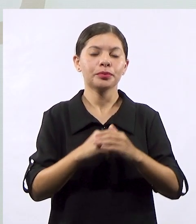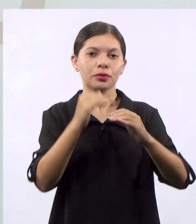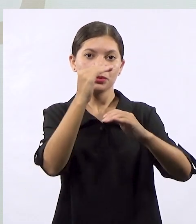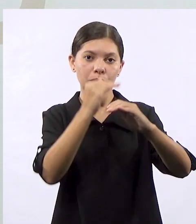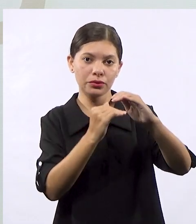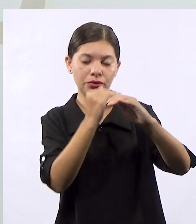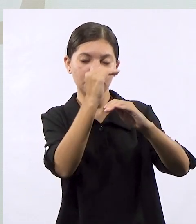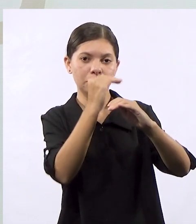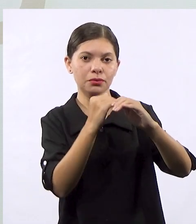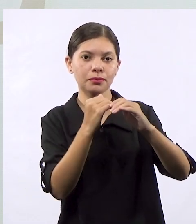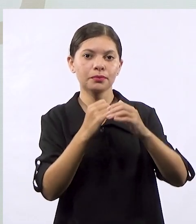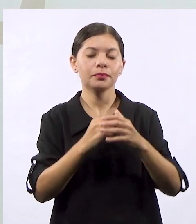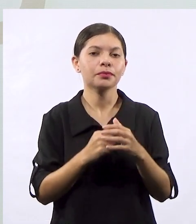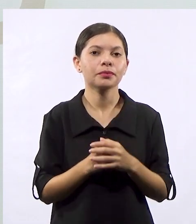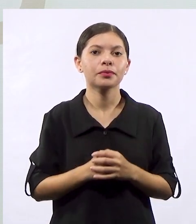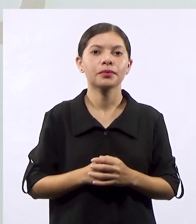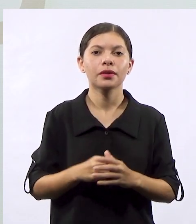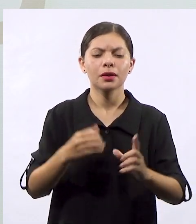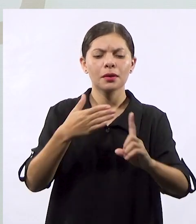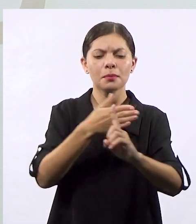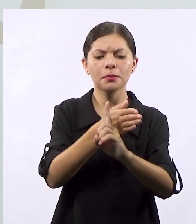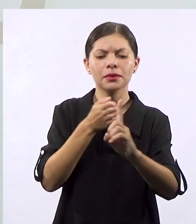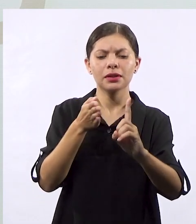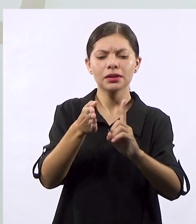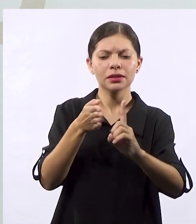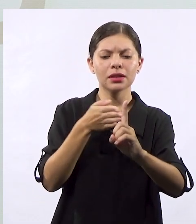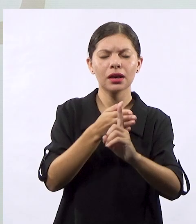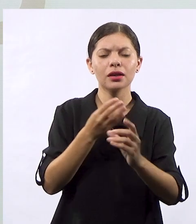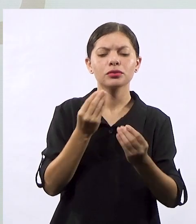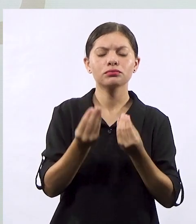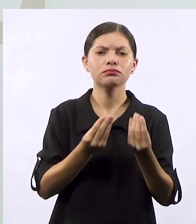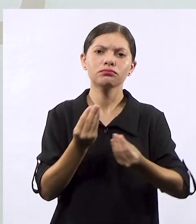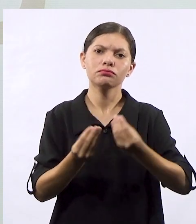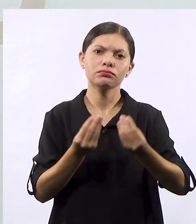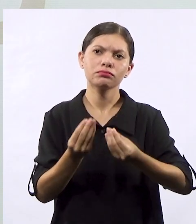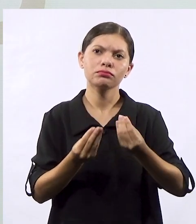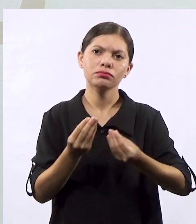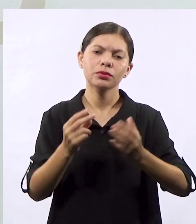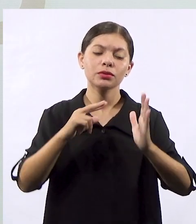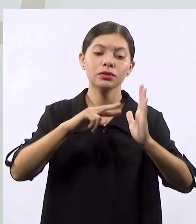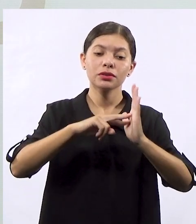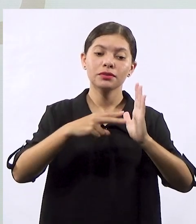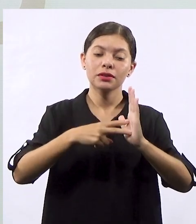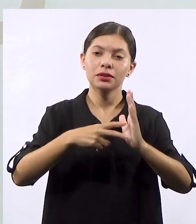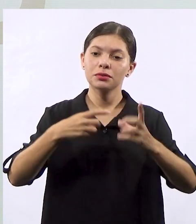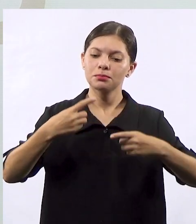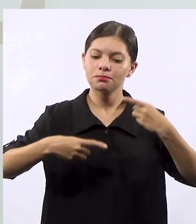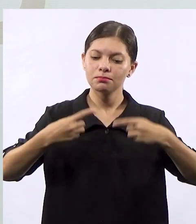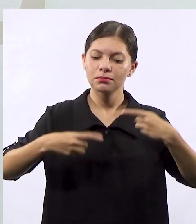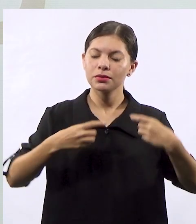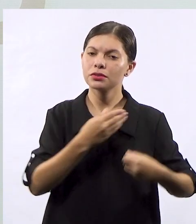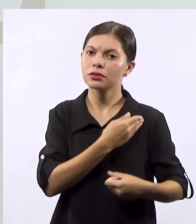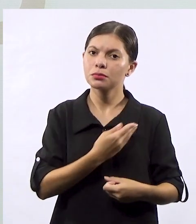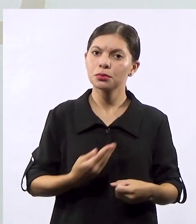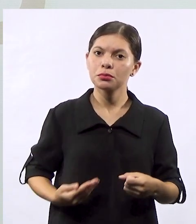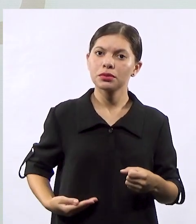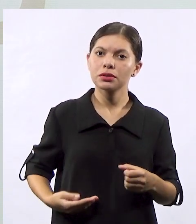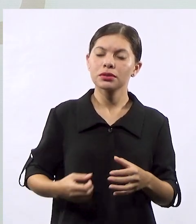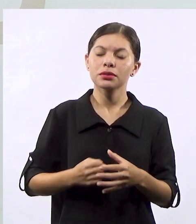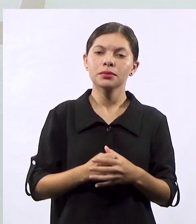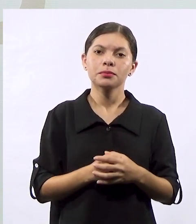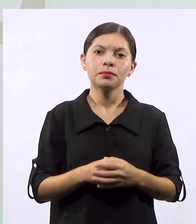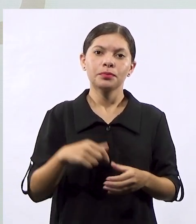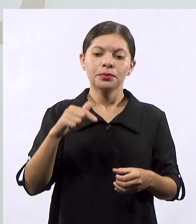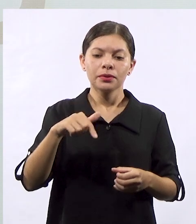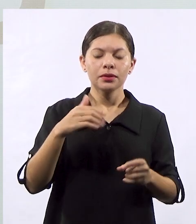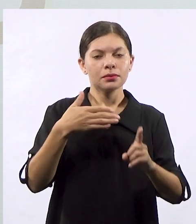E aí a modalidade, ela vai funcionar a partir do conceito de políticas públicas, no sentido de